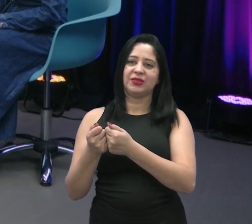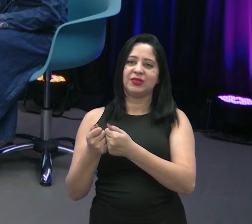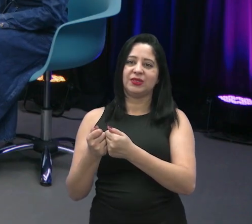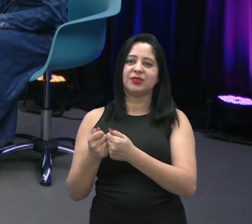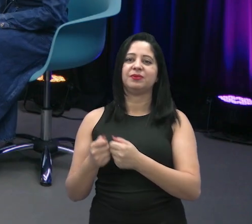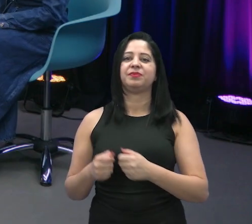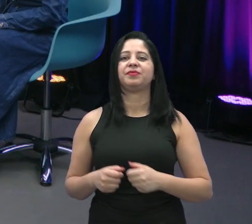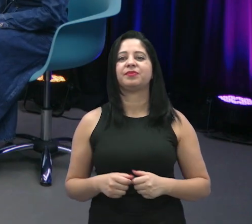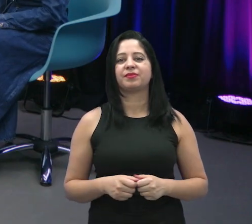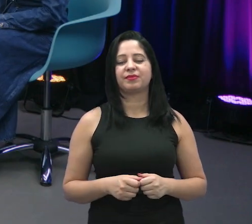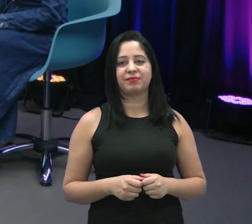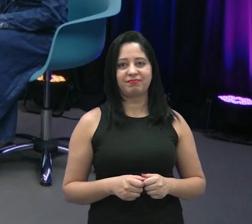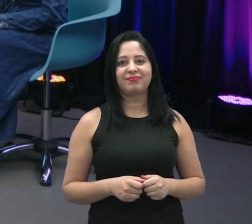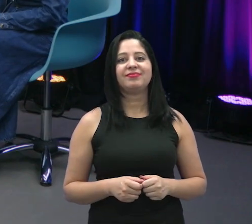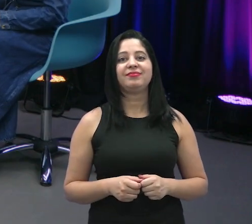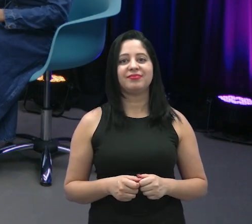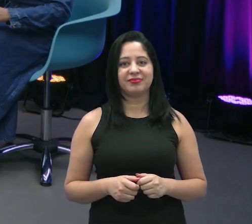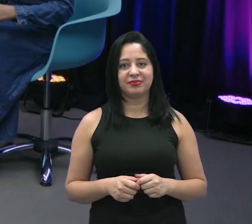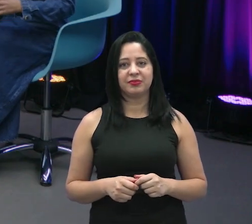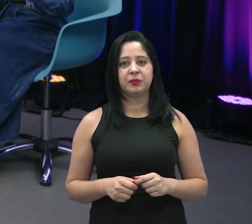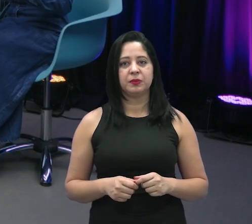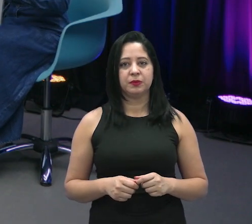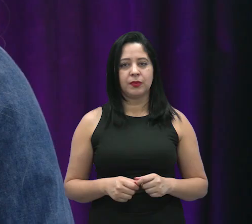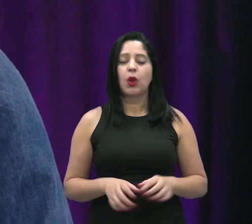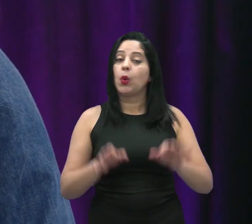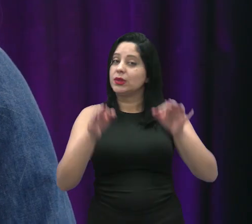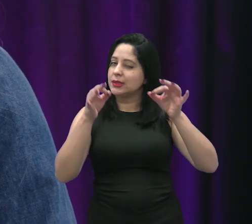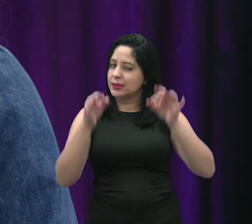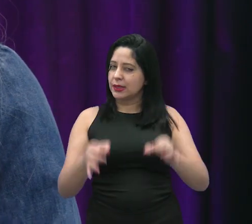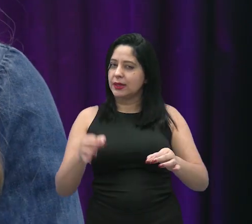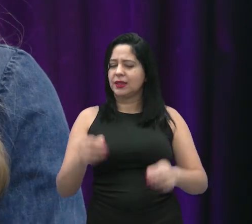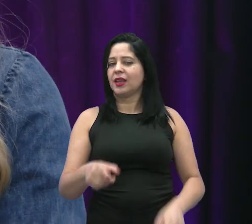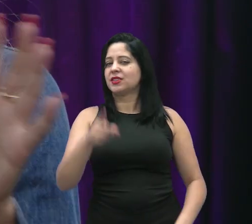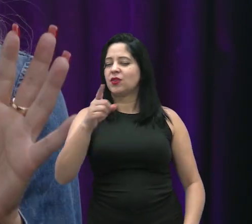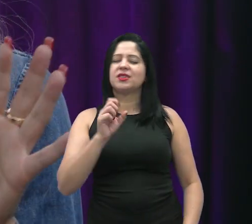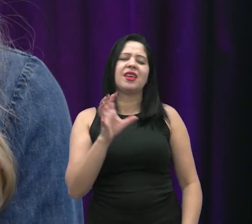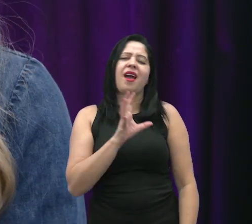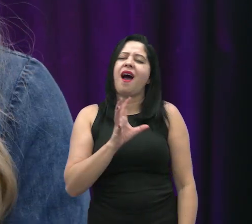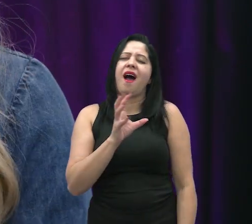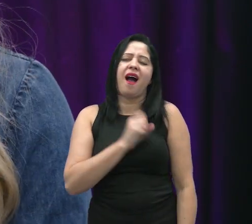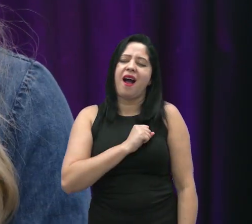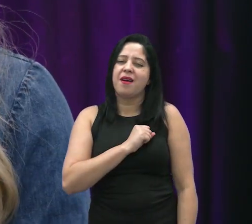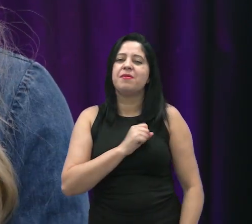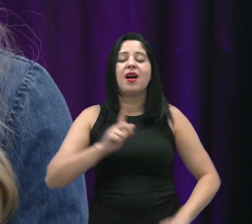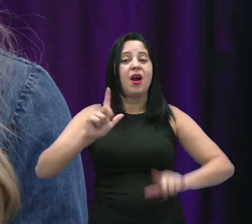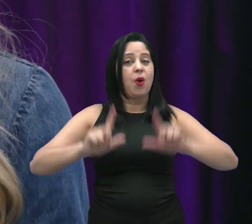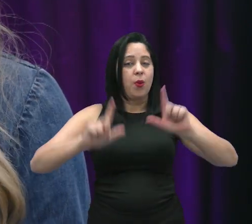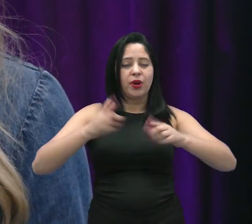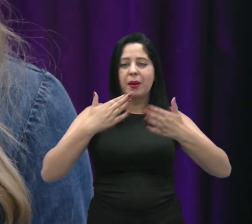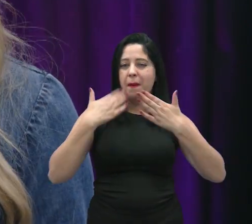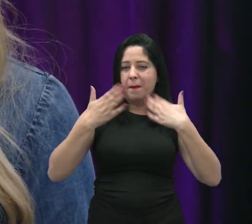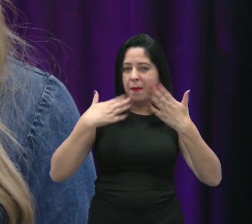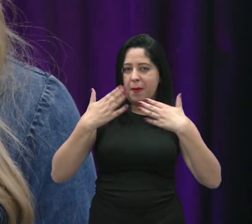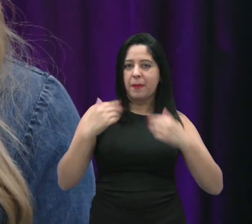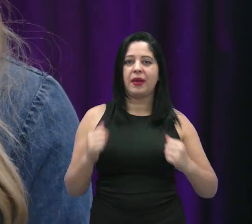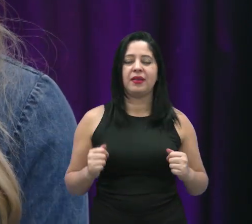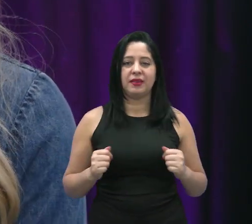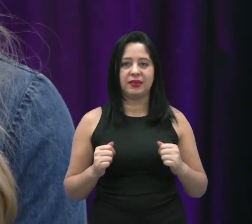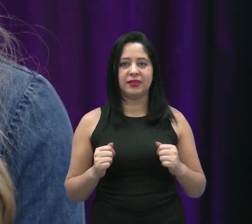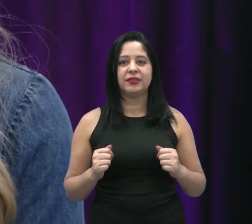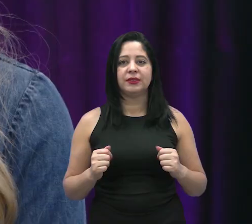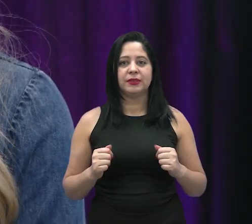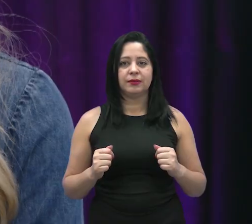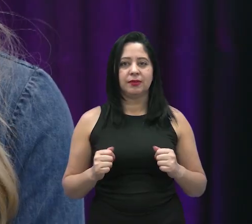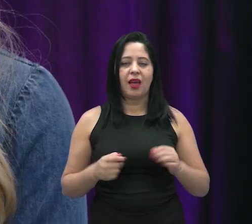aí, para atender essas famílias, viu? Obrigada. Gente, tenho certeza que vocês estão adorando muito o nosso bate-papo